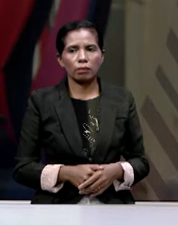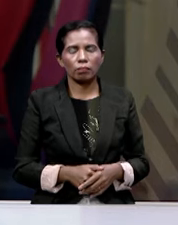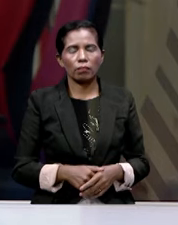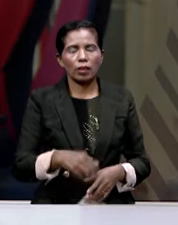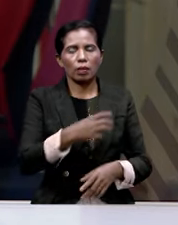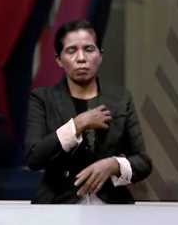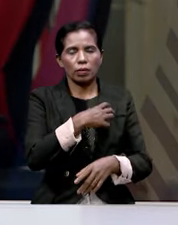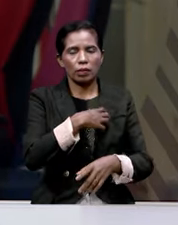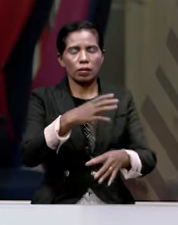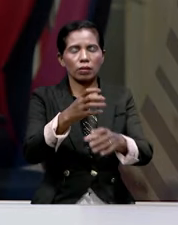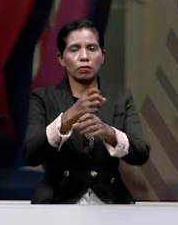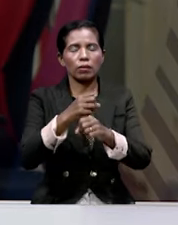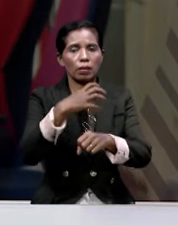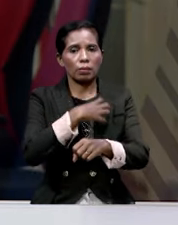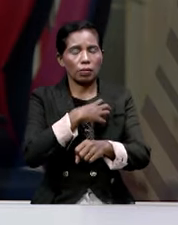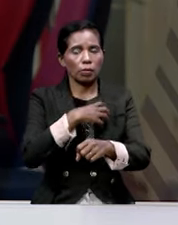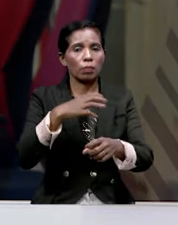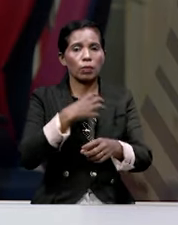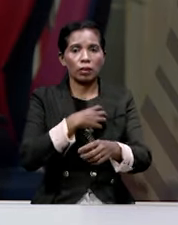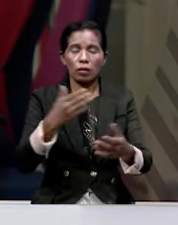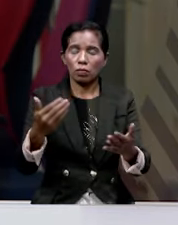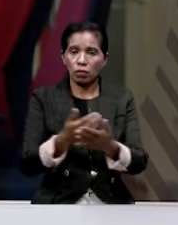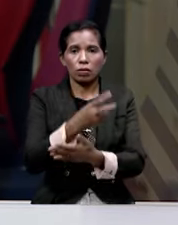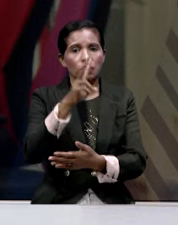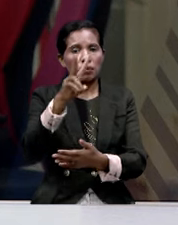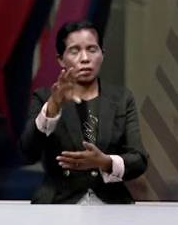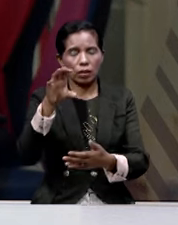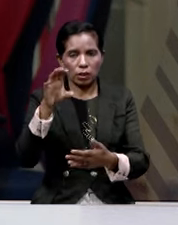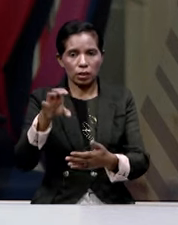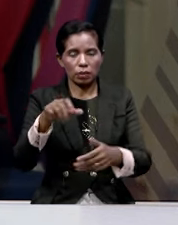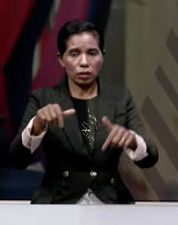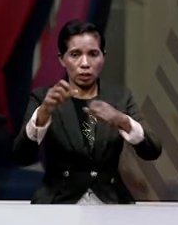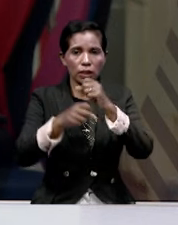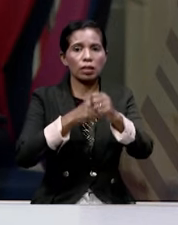Penitelis se rekruta membro polisia fong atus rua iha tinang ne.